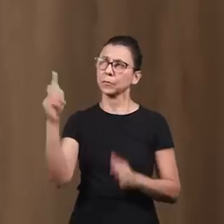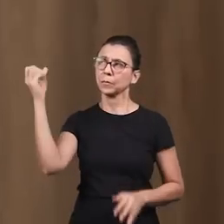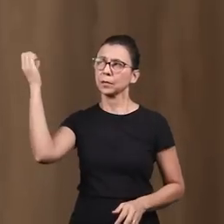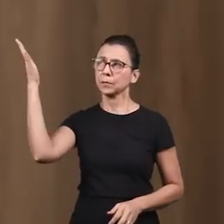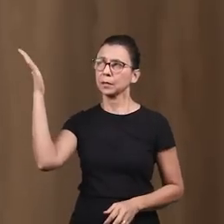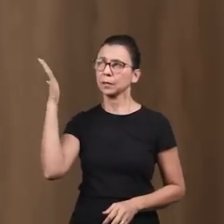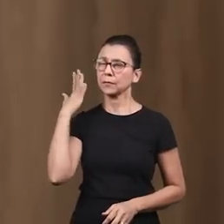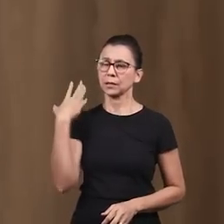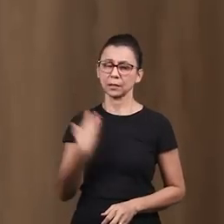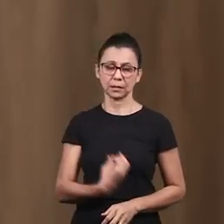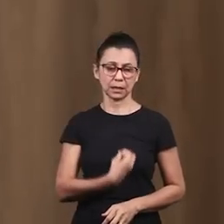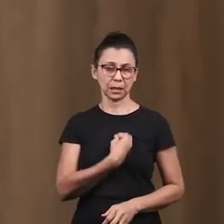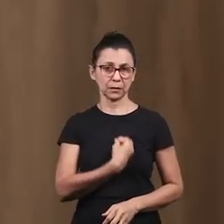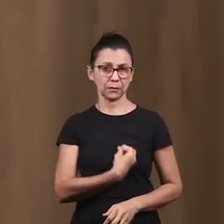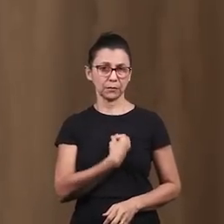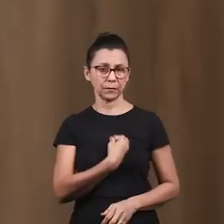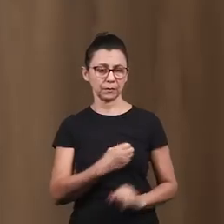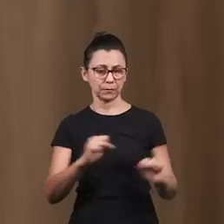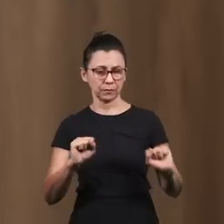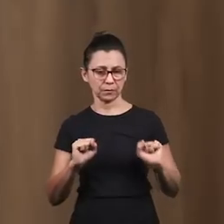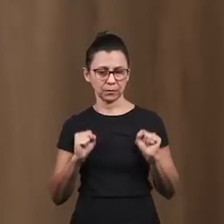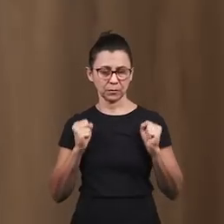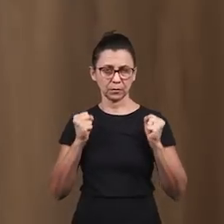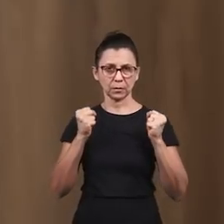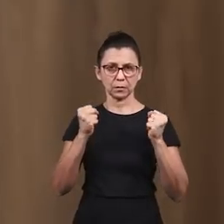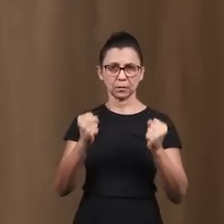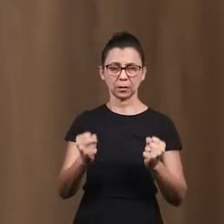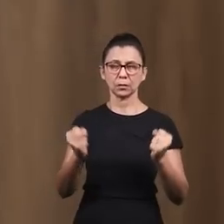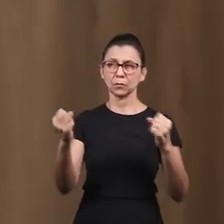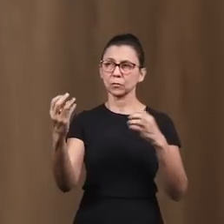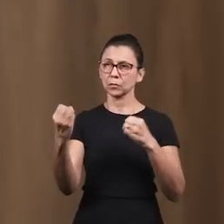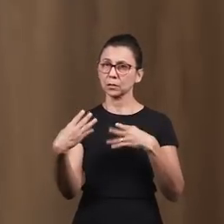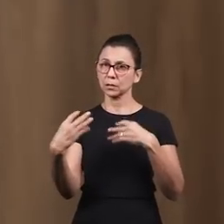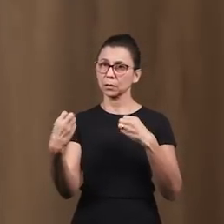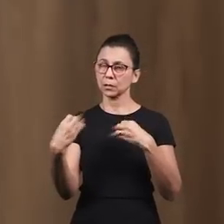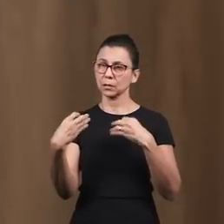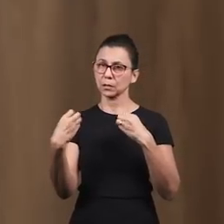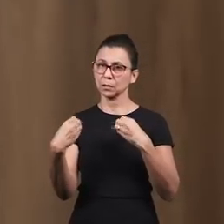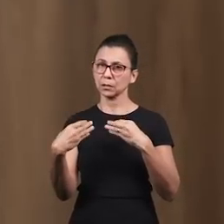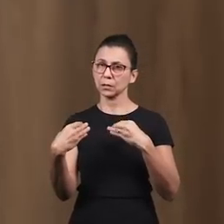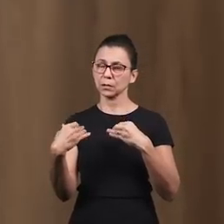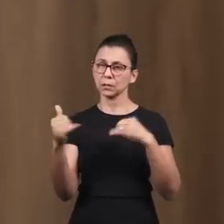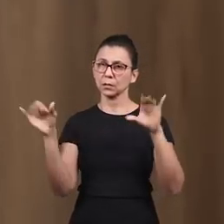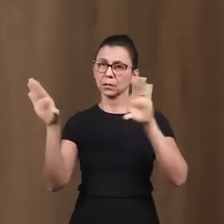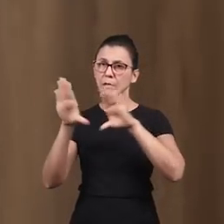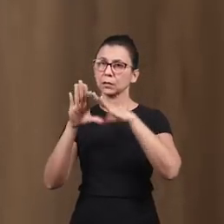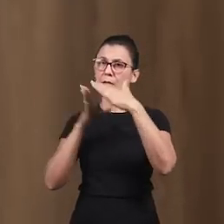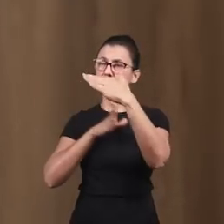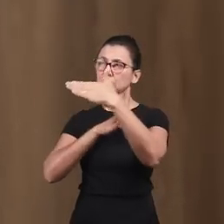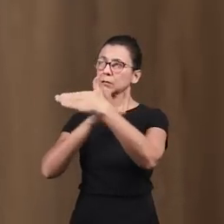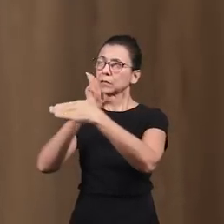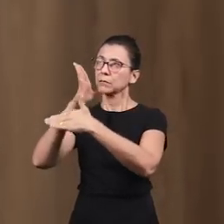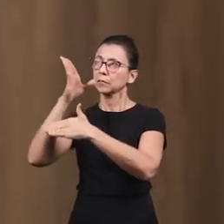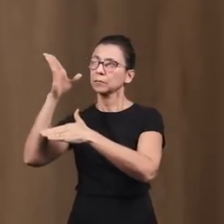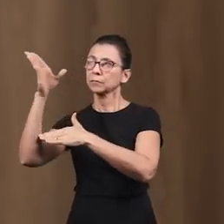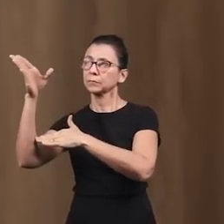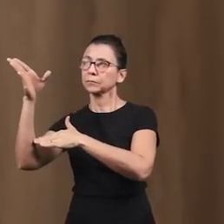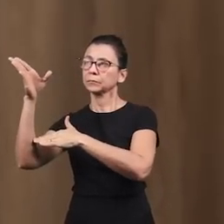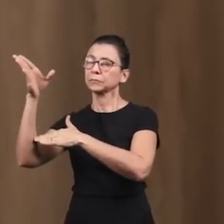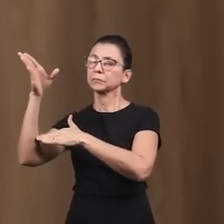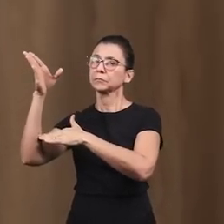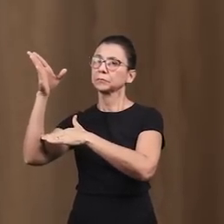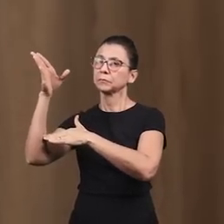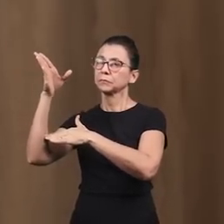que alimenta o nosso coração, que nos ensina, Senhor, a chegarmos ao final